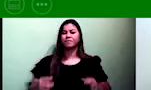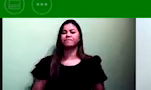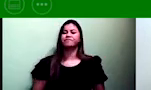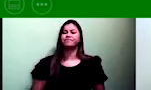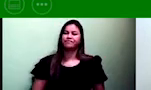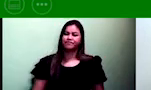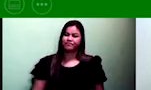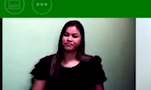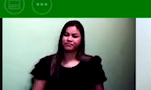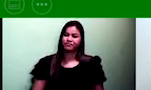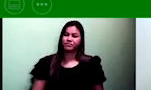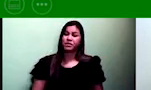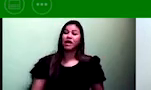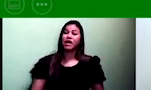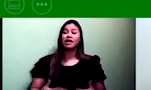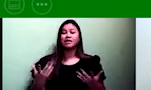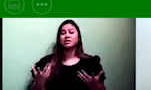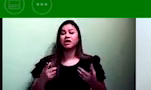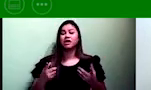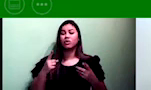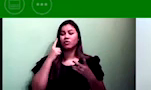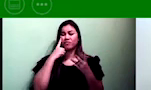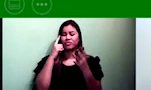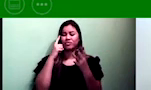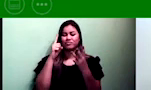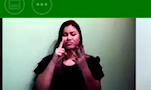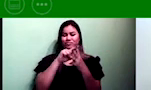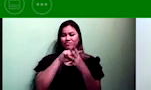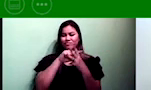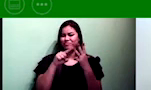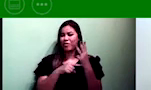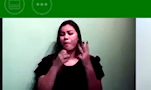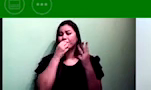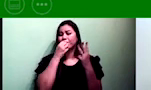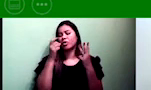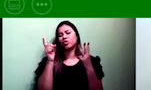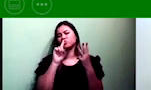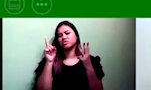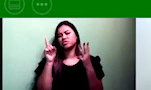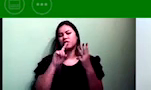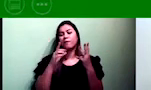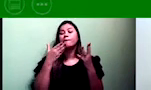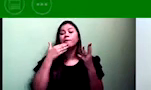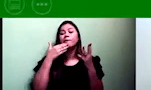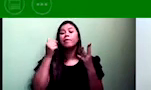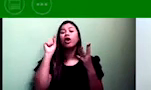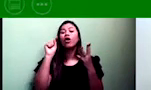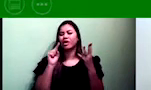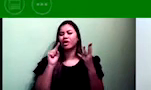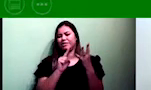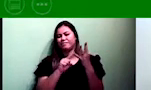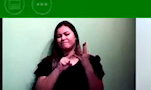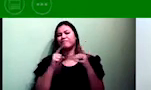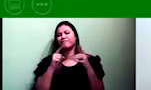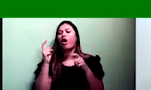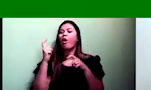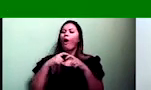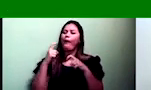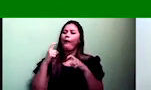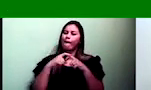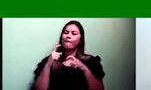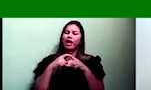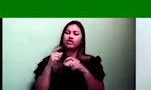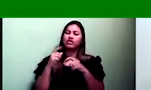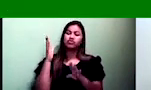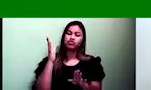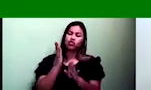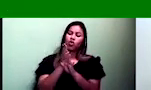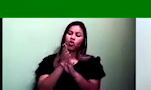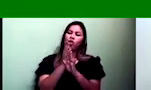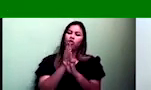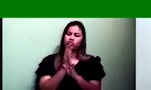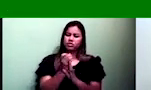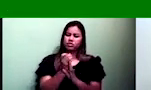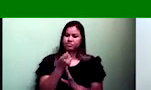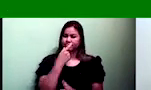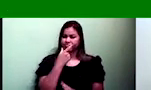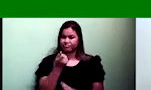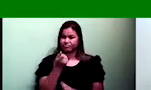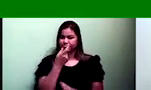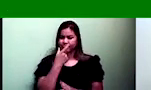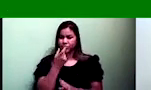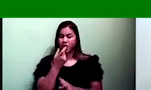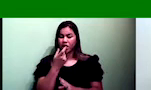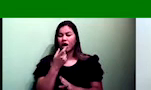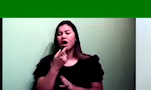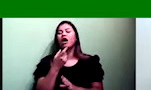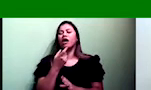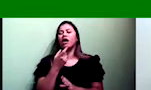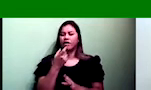amigo nesses casos é o médico. É a pessoa indicada que vai fazer o diagnóstico e estabelecer o tratamento adequado.